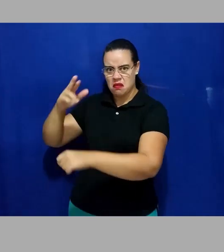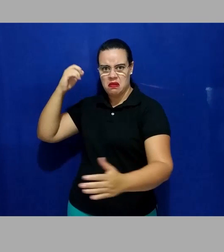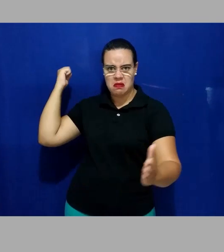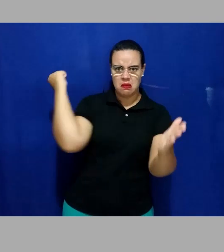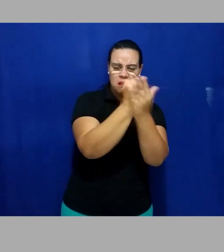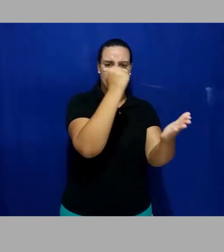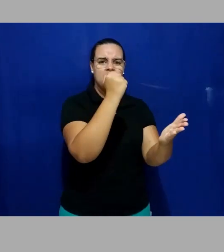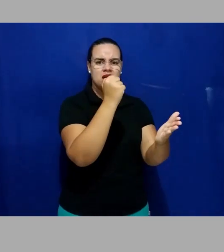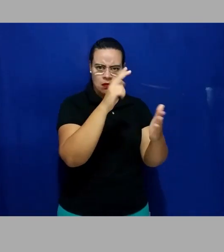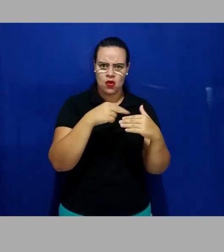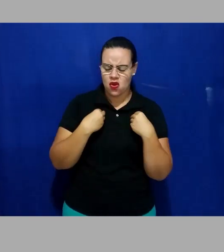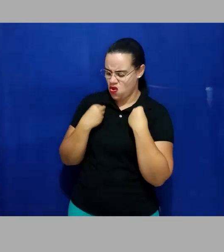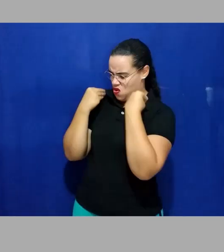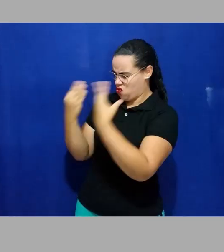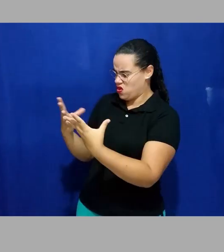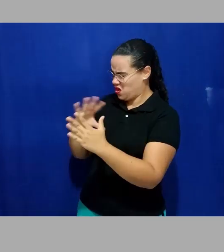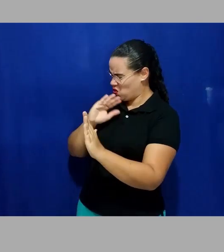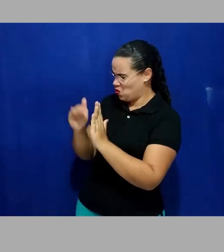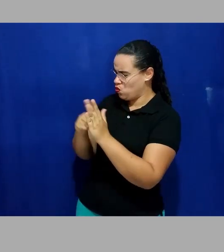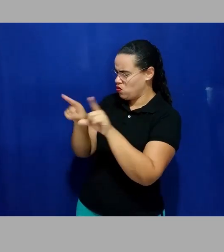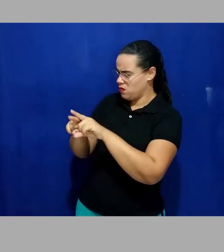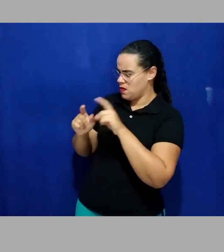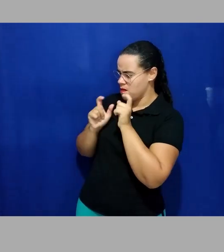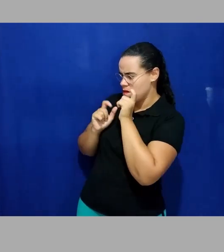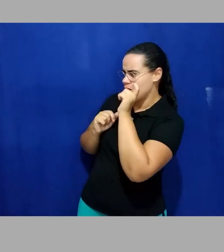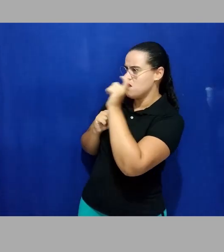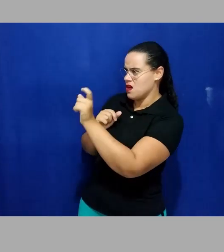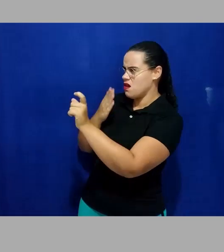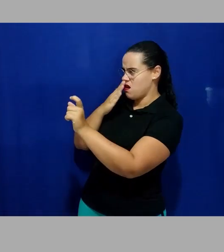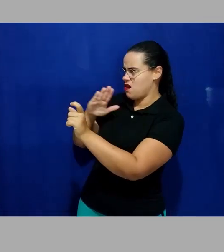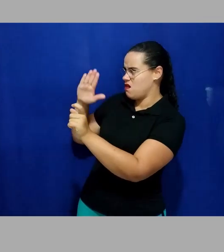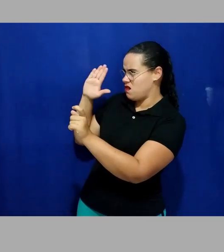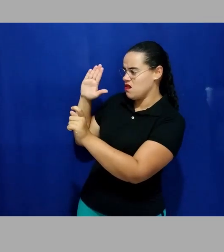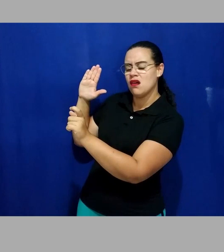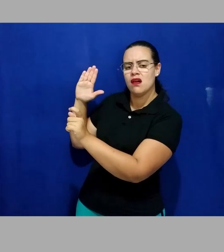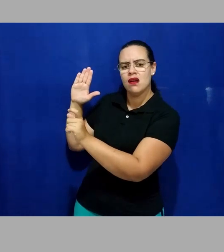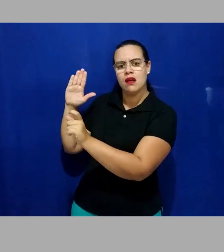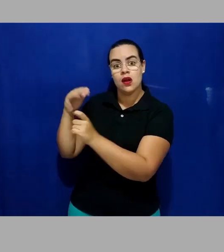não aceitou tua lei, teu Deus passaste a faca. É por isso que te dei tudo e te dou minha